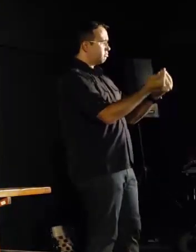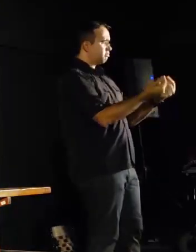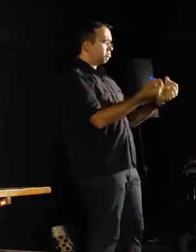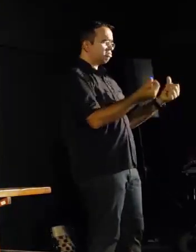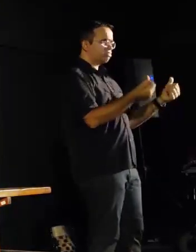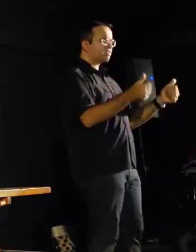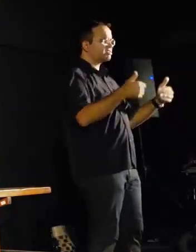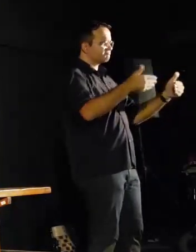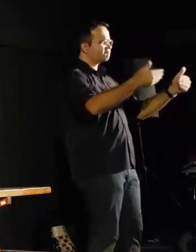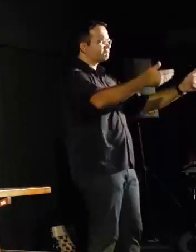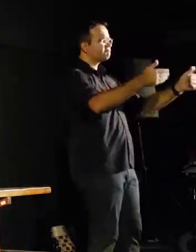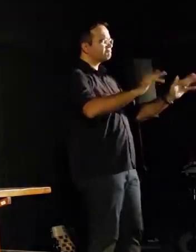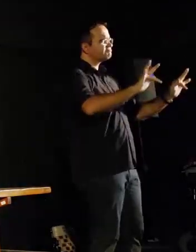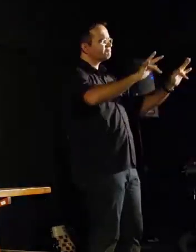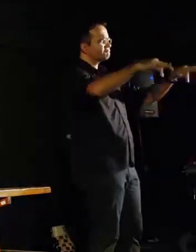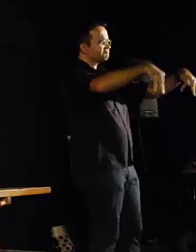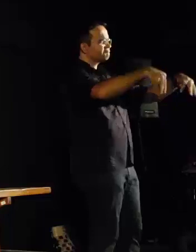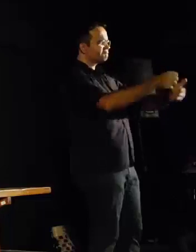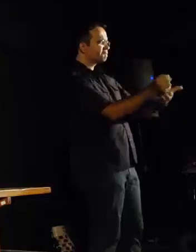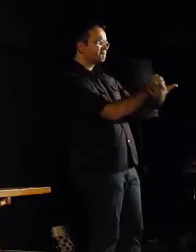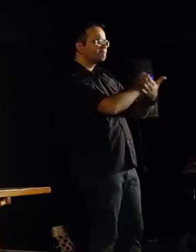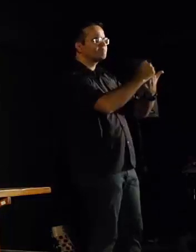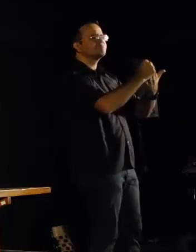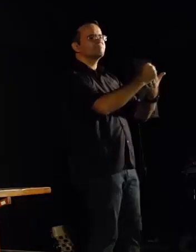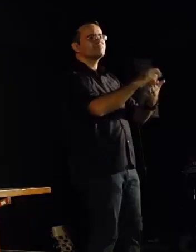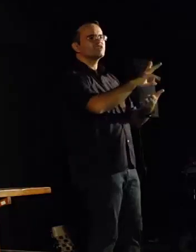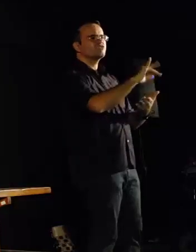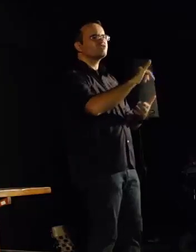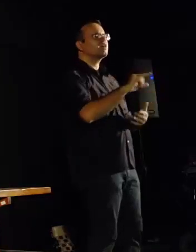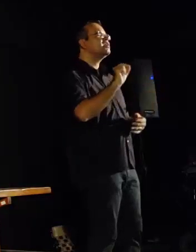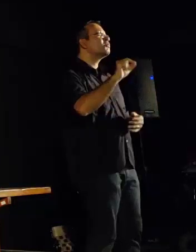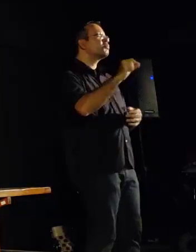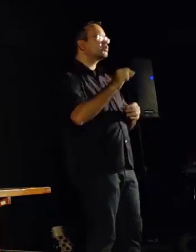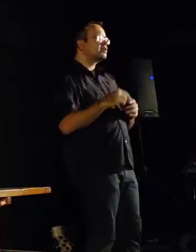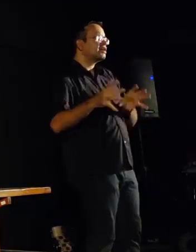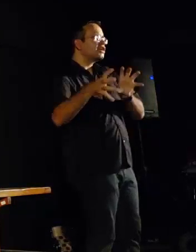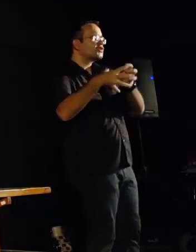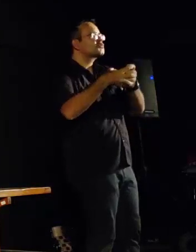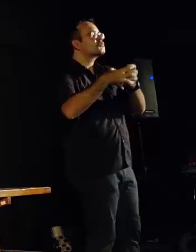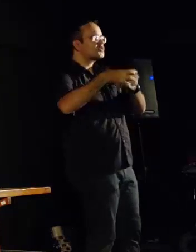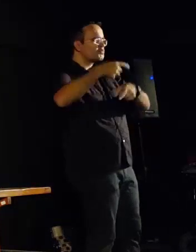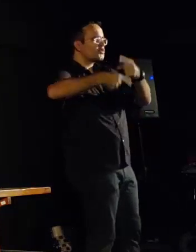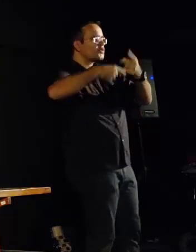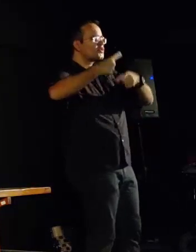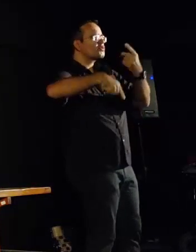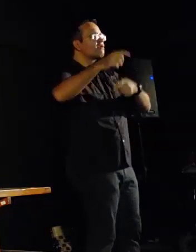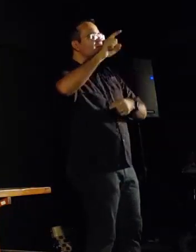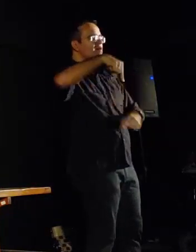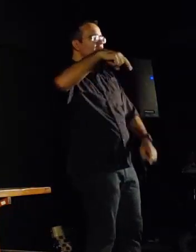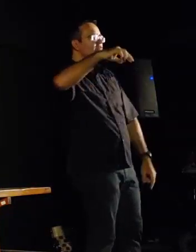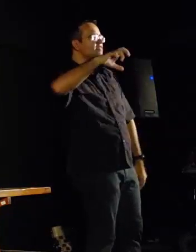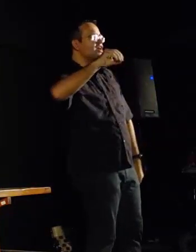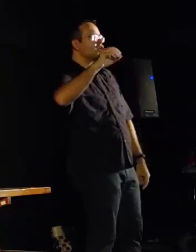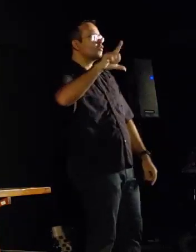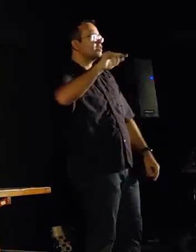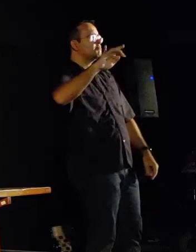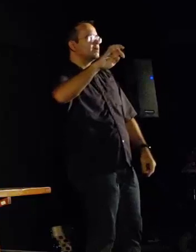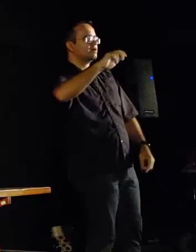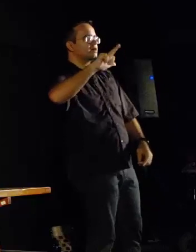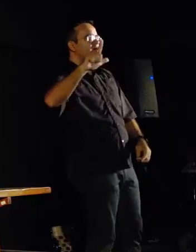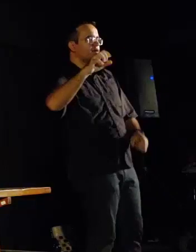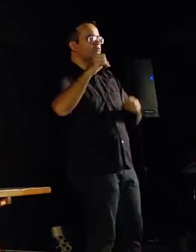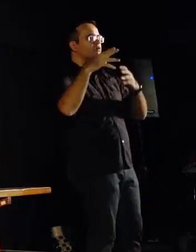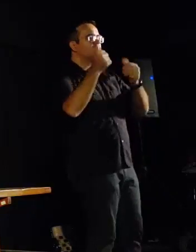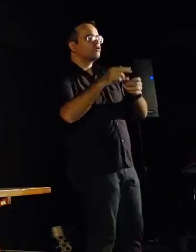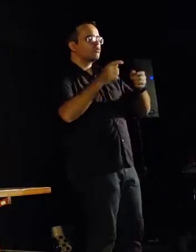a ideia de que eles estejam obsoletos, ela é parte de uma produção neoliberal, em termos de produção subjetiva, né,